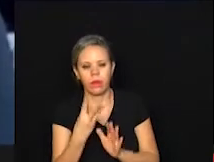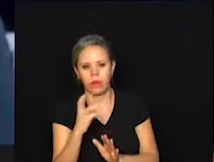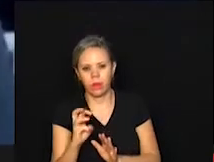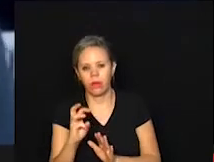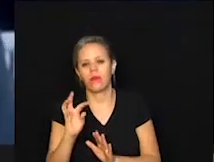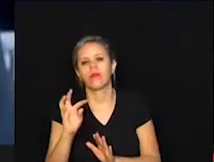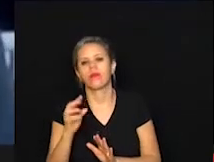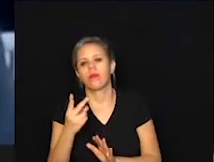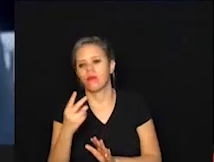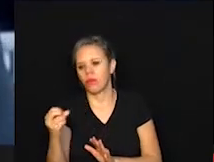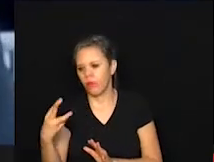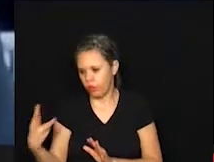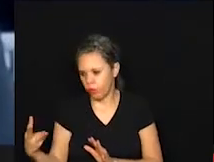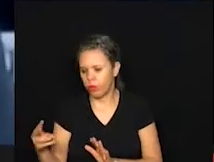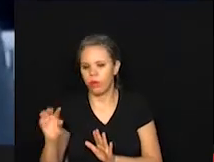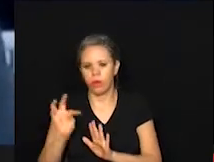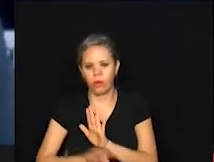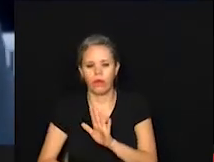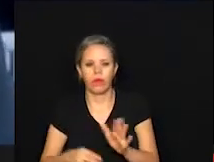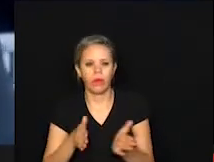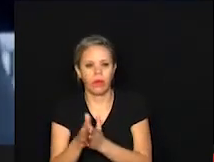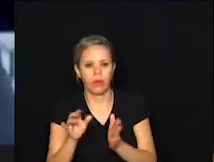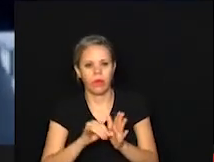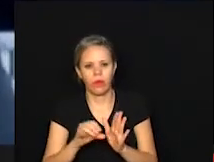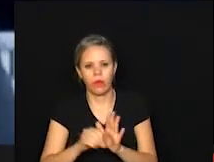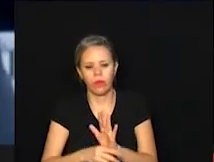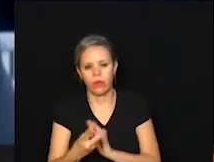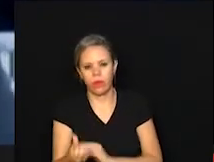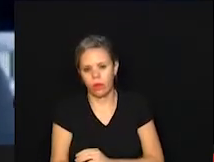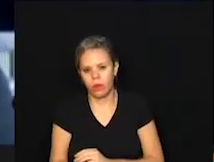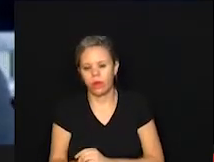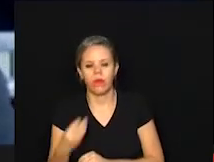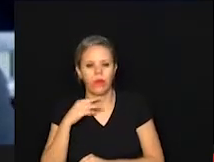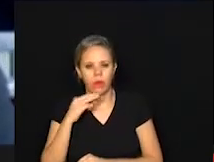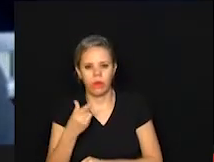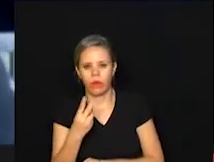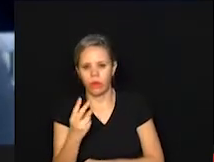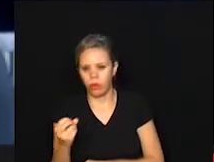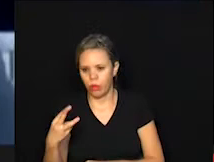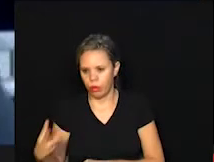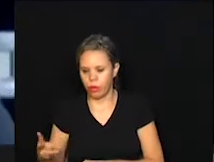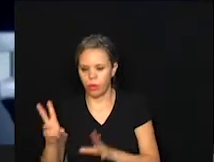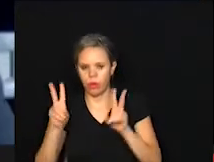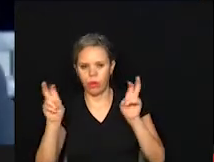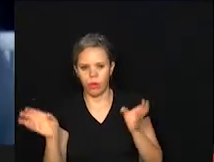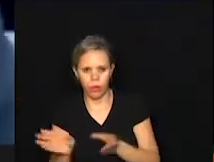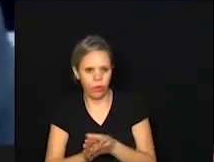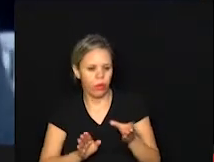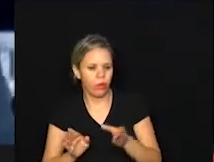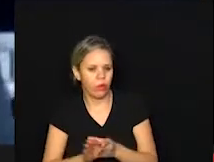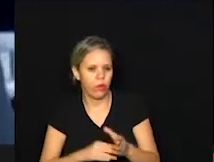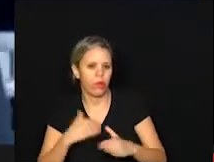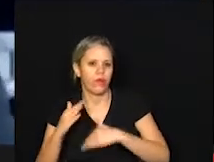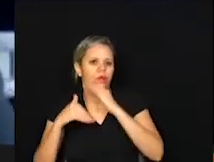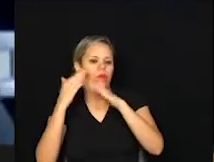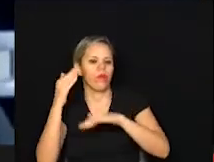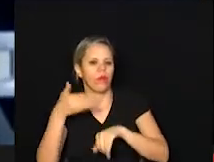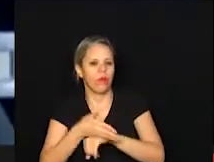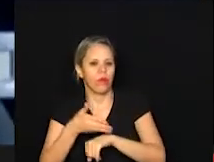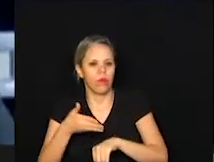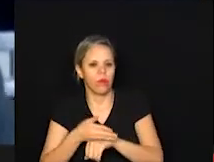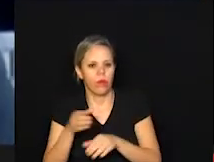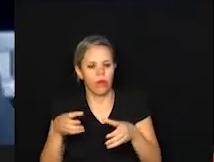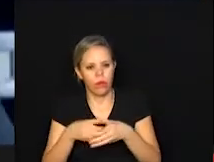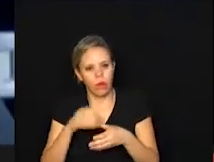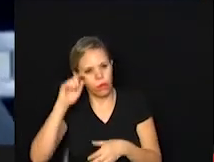2003, publicada no Diário Oficial de 26 de março de 2003, sobre o Conselho de Desenvolvimento e Participação da